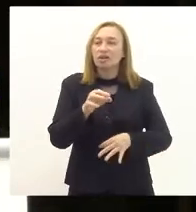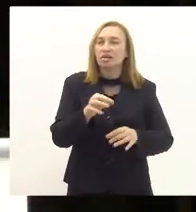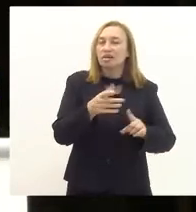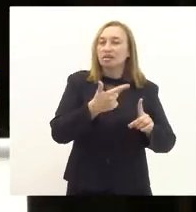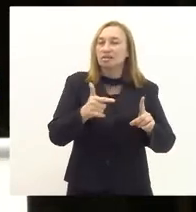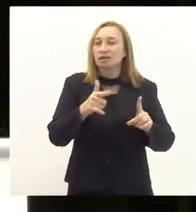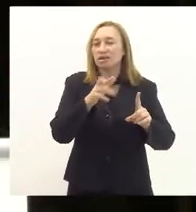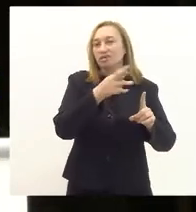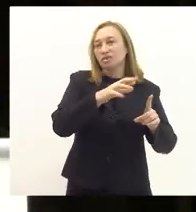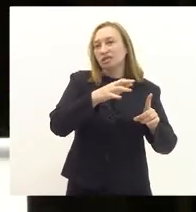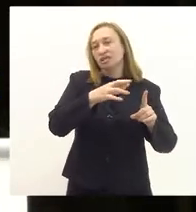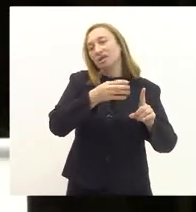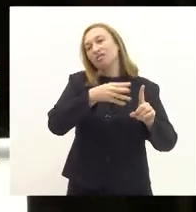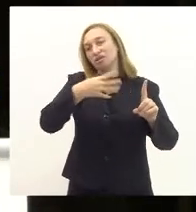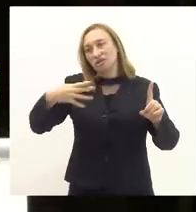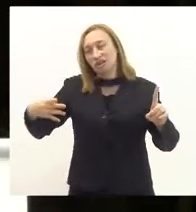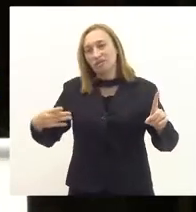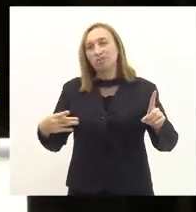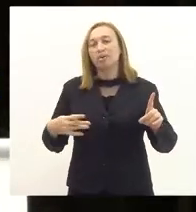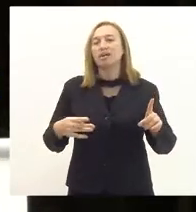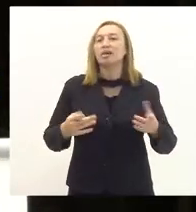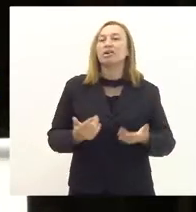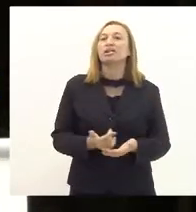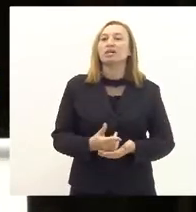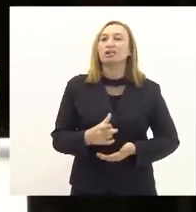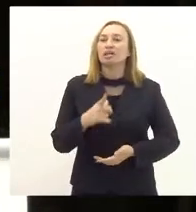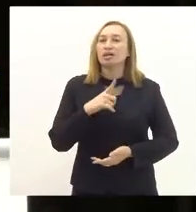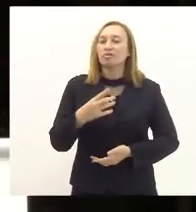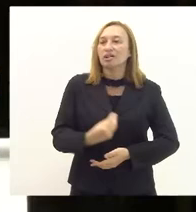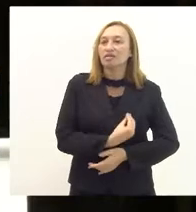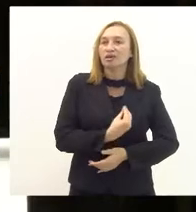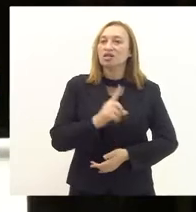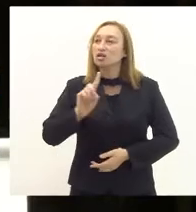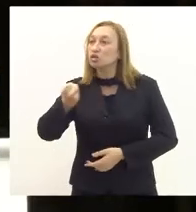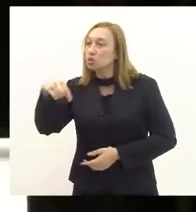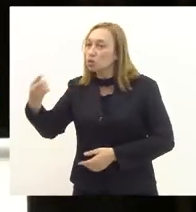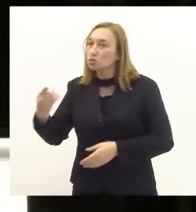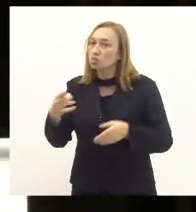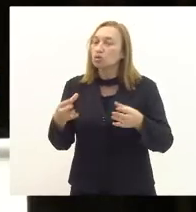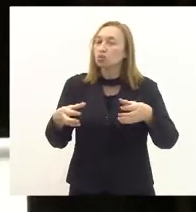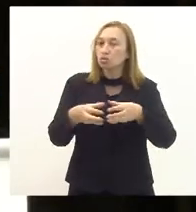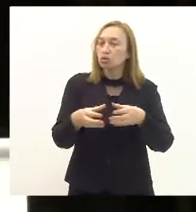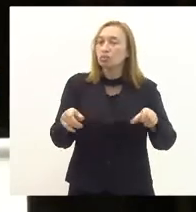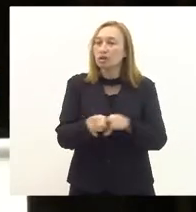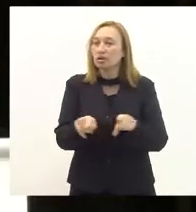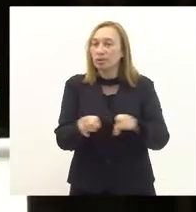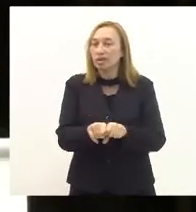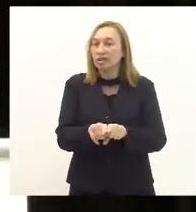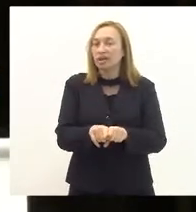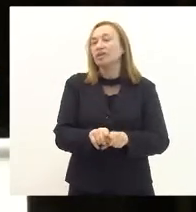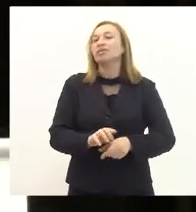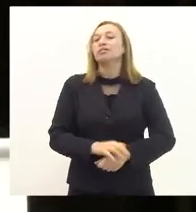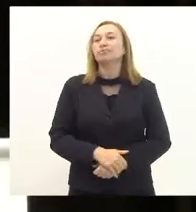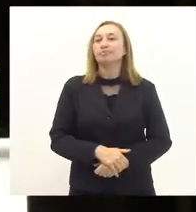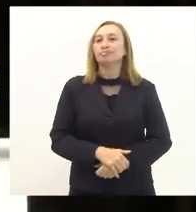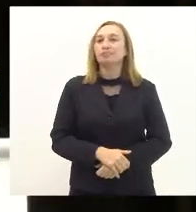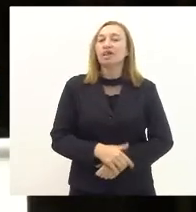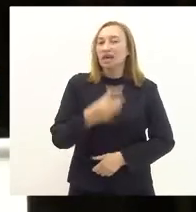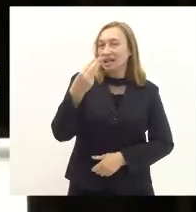LGBTfobia, da qual terão também as presenças de outros órgãos, além do programa Rio Sem Homofobia Sentado. E